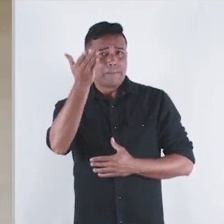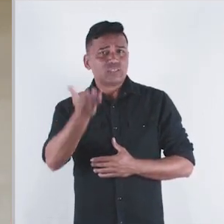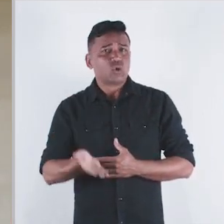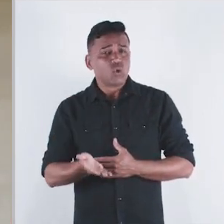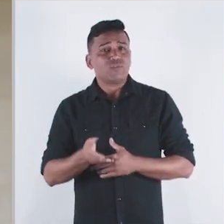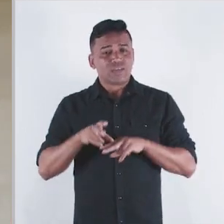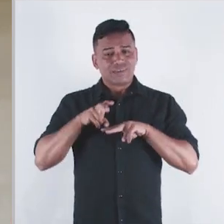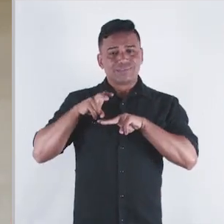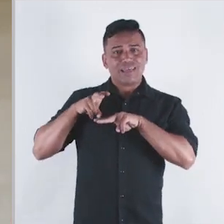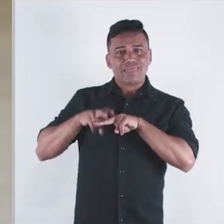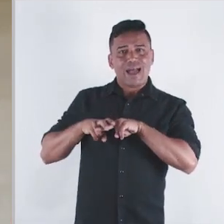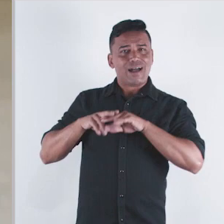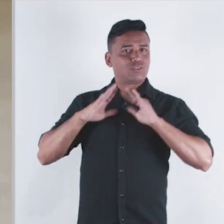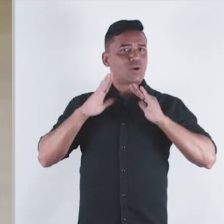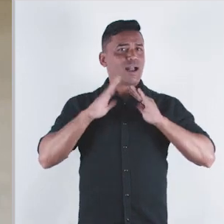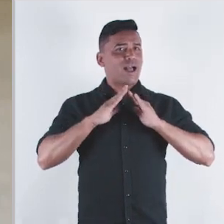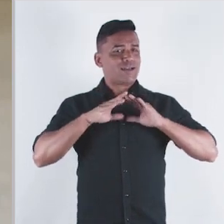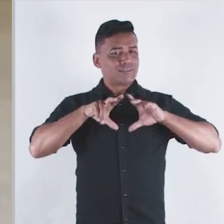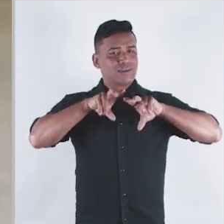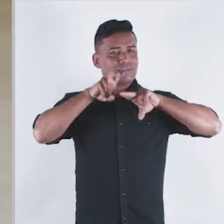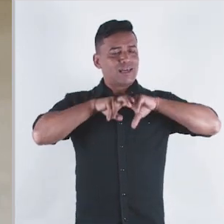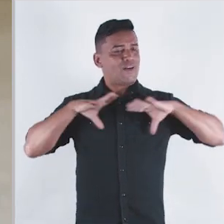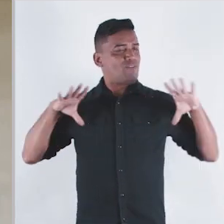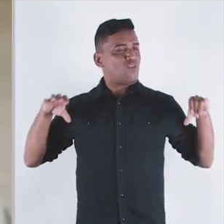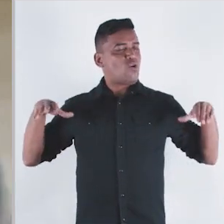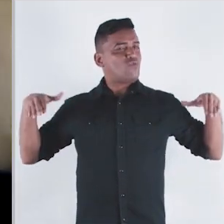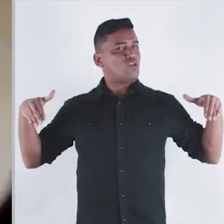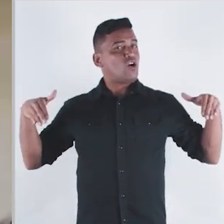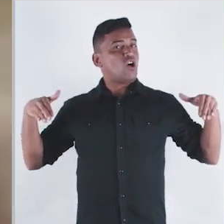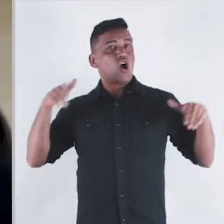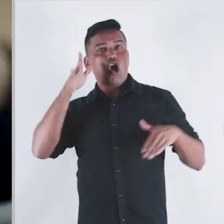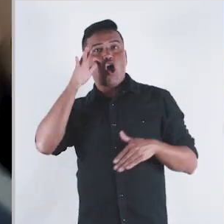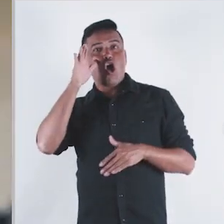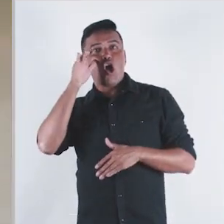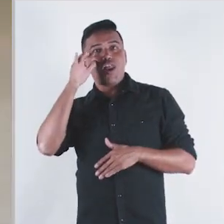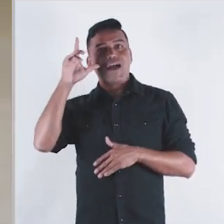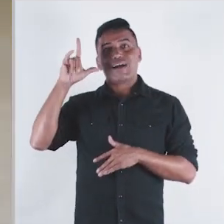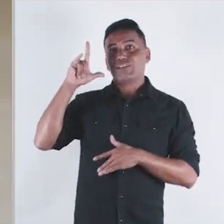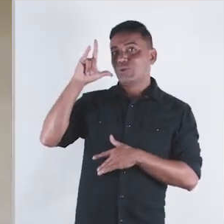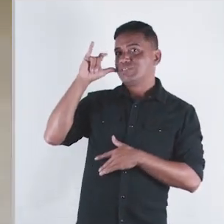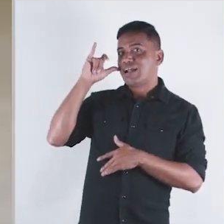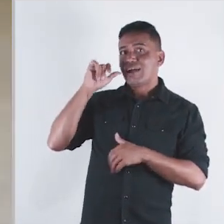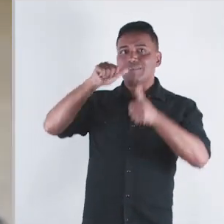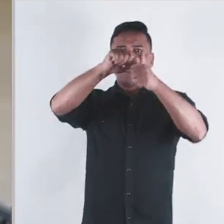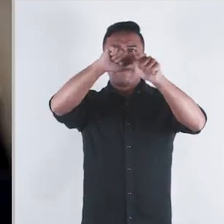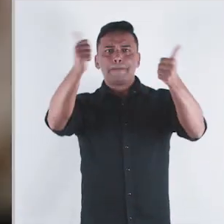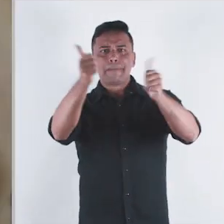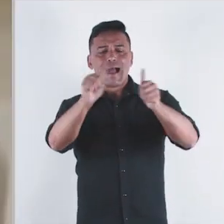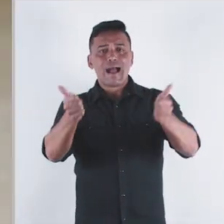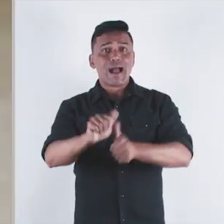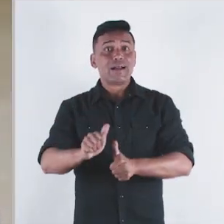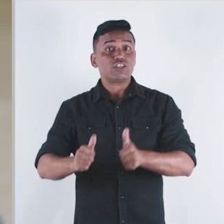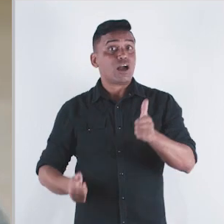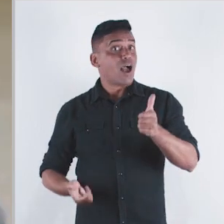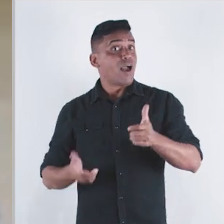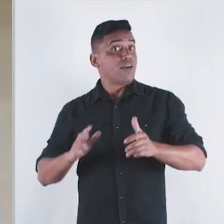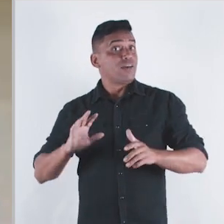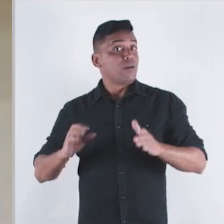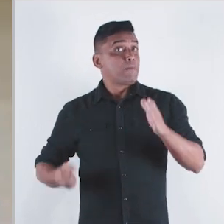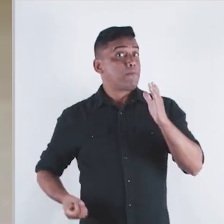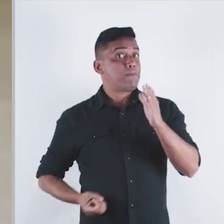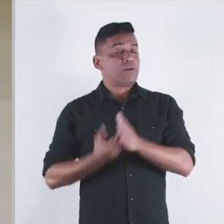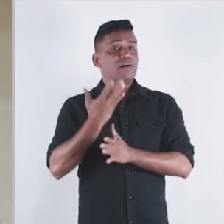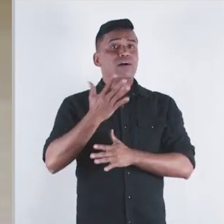sentada no seu sofá, olhando o seu Instagram, 1000 coisas, 1000 imagens, e de repente entra no seu